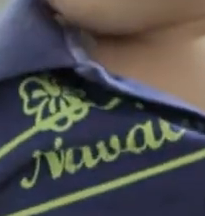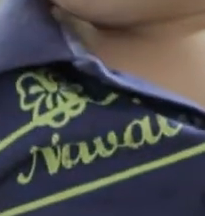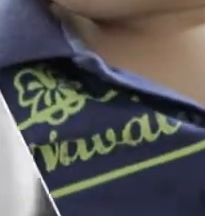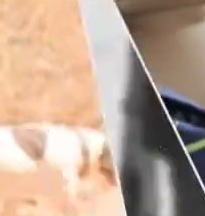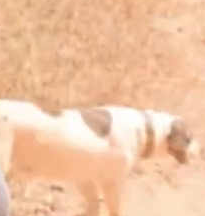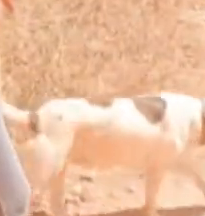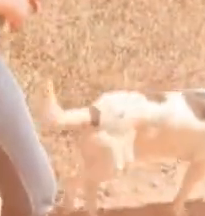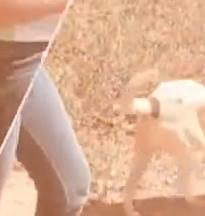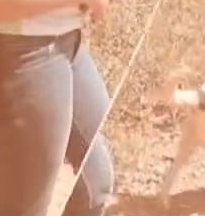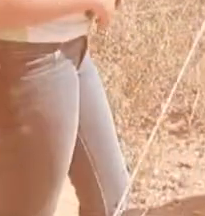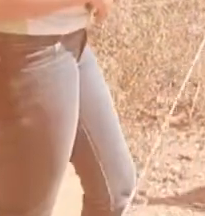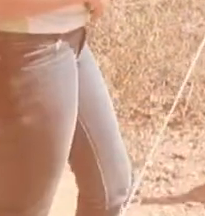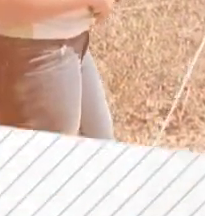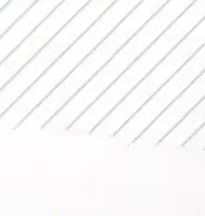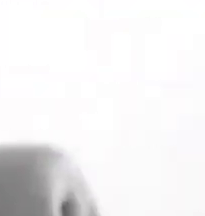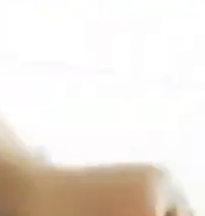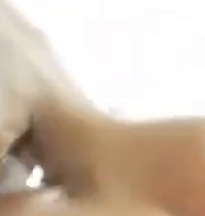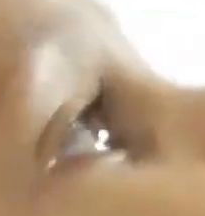Música